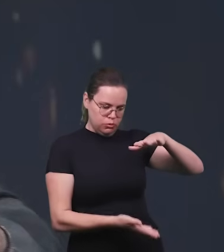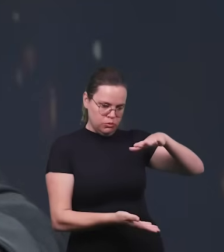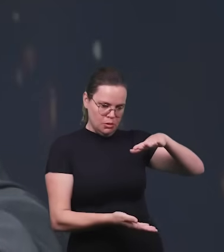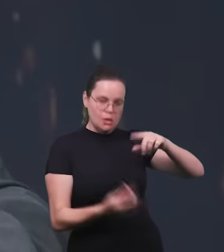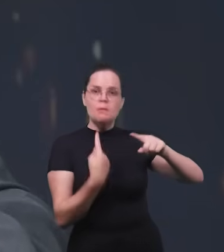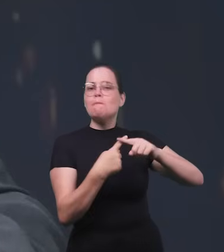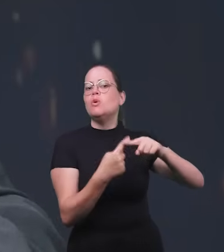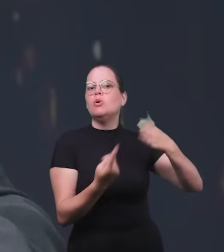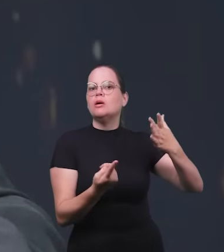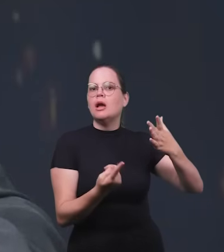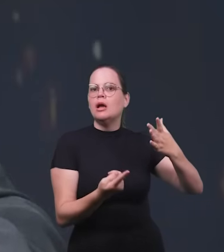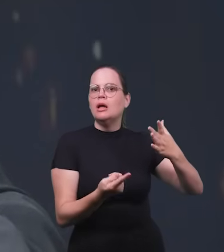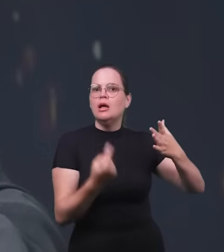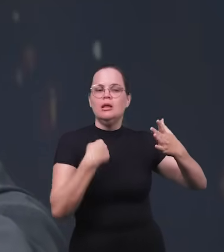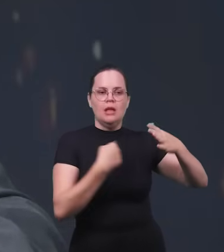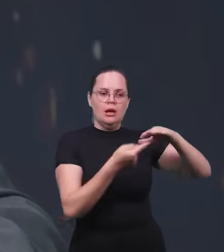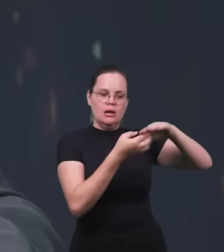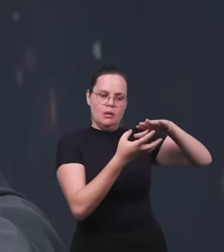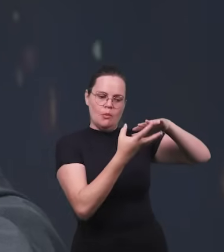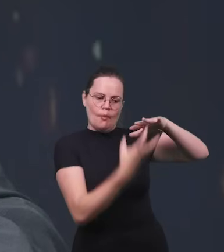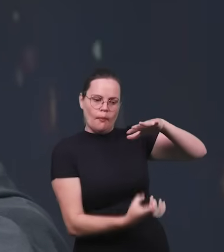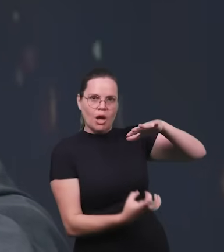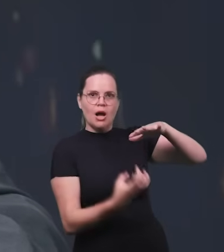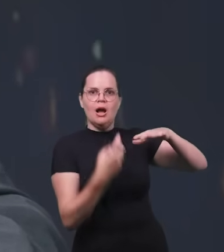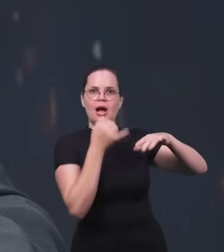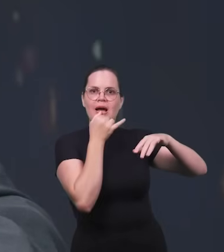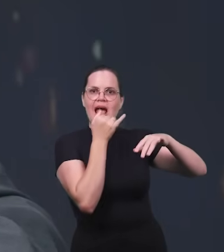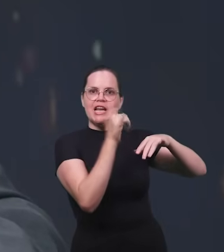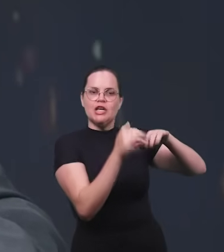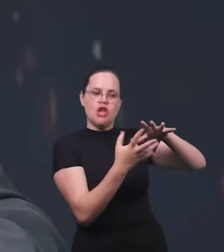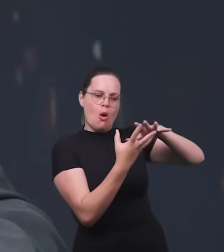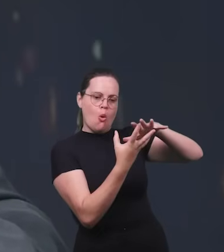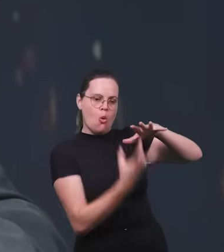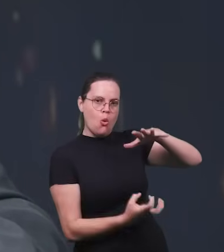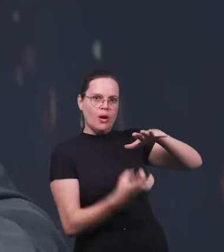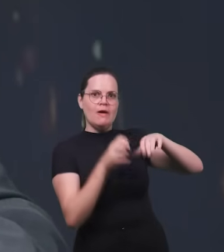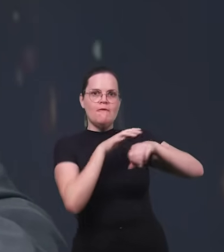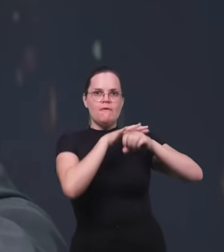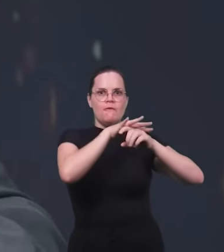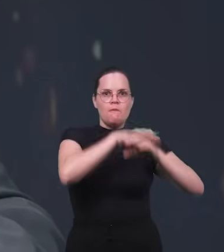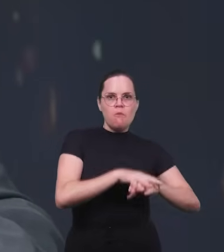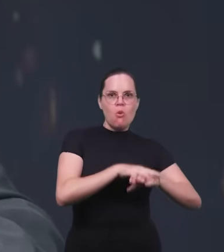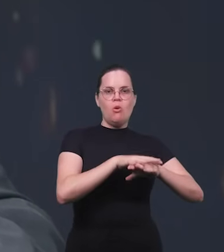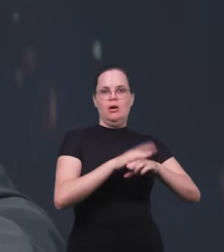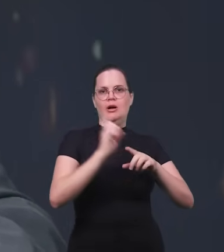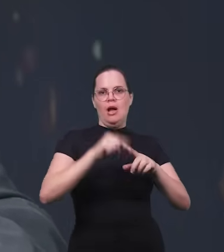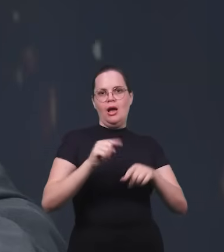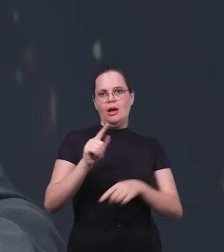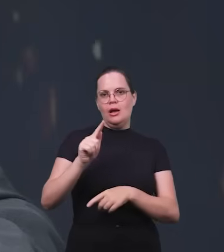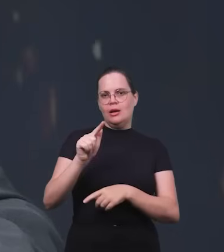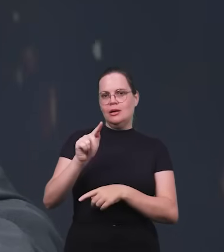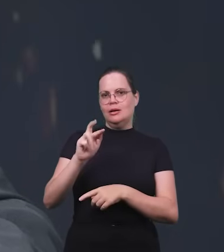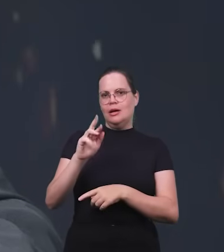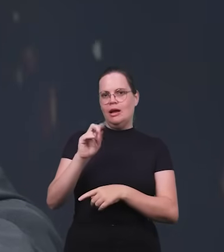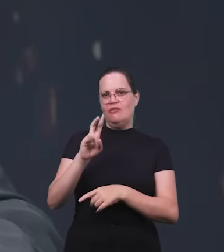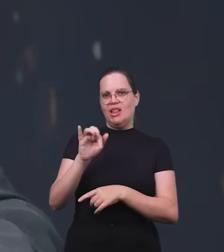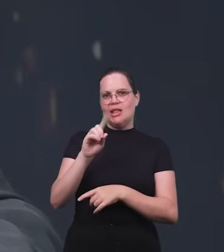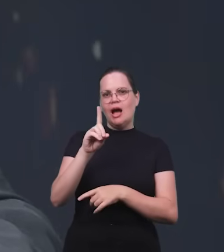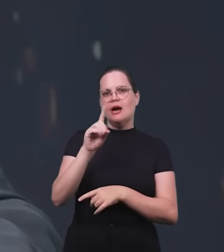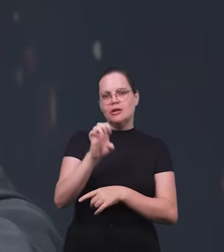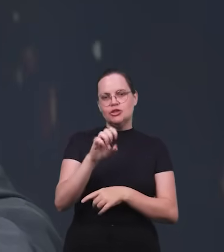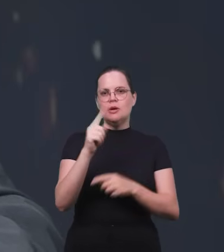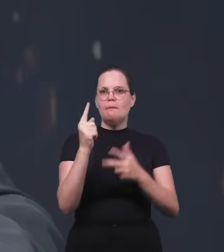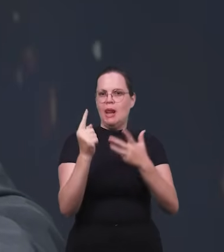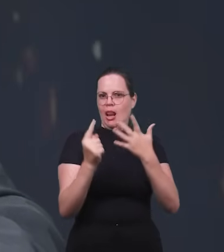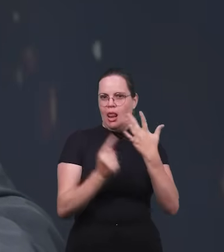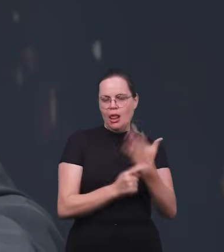macroscópico, eu consigo ter uma realidade muito mais bem definida, porque a gente vai conseguir observar e tirar as nossas conclusões com mais